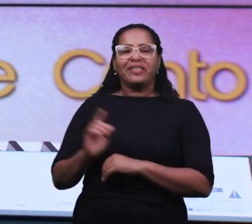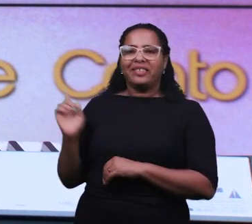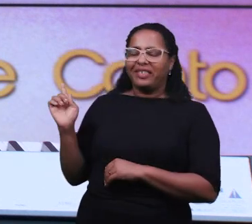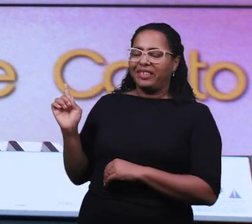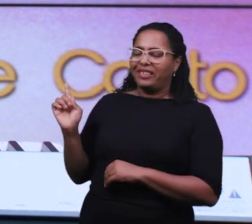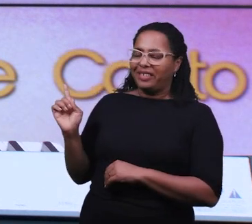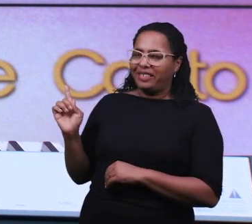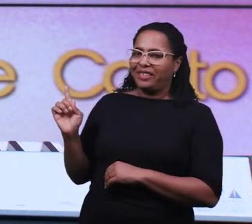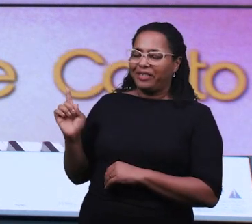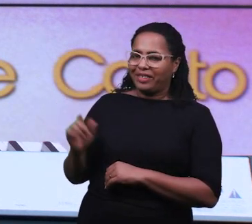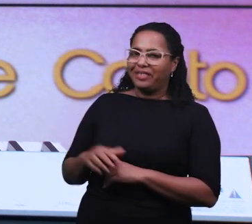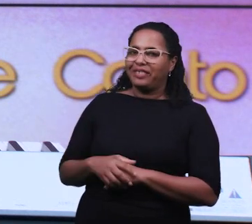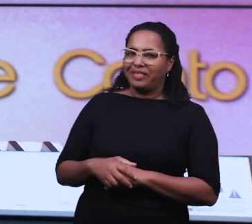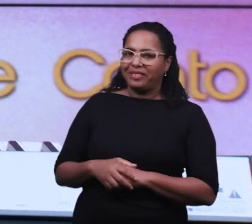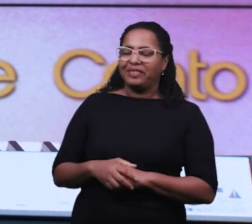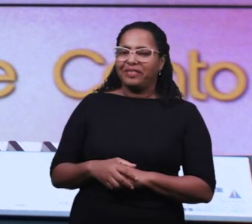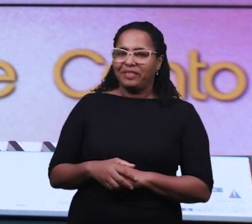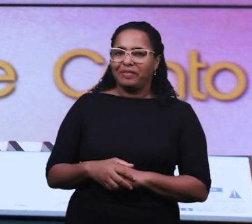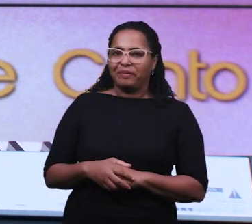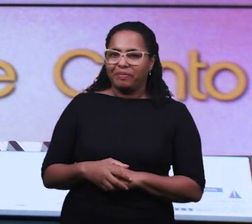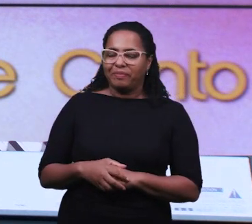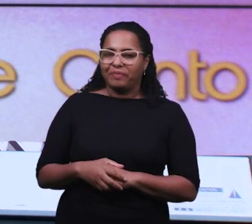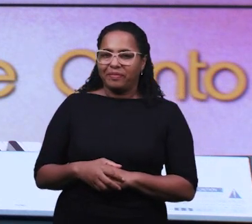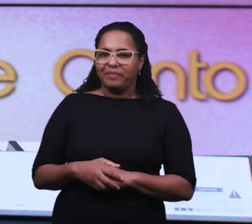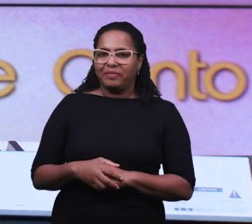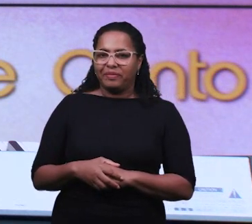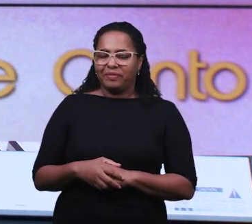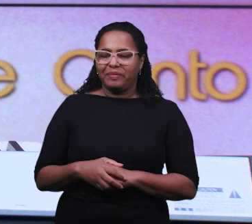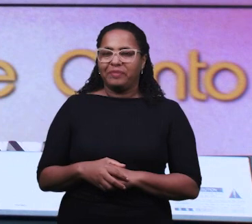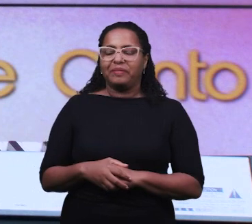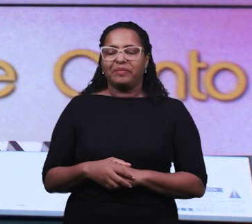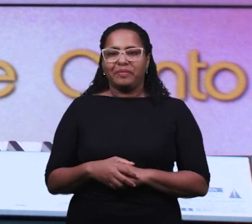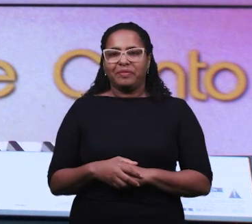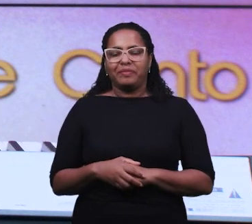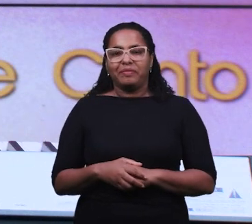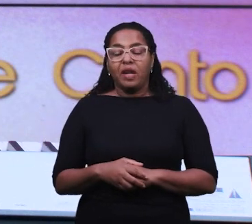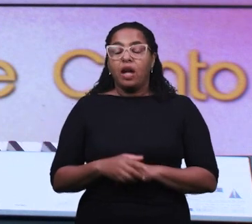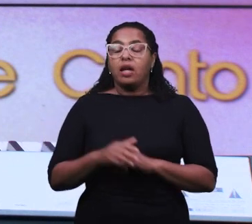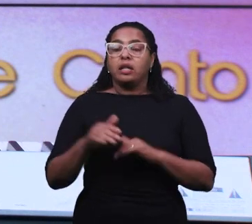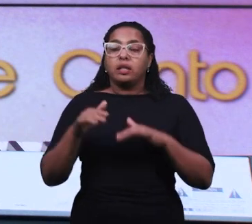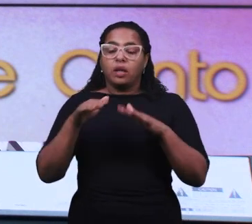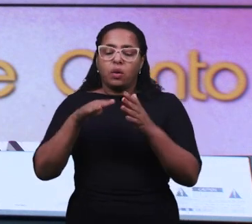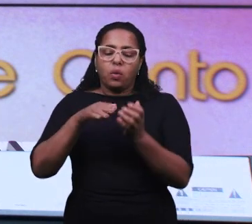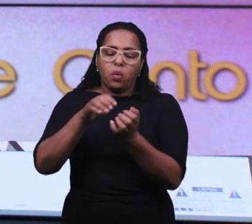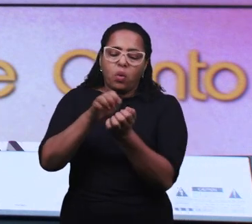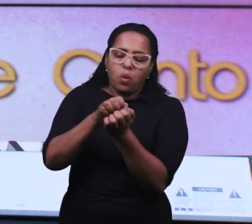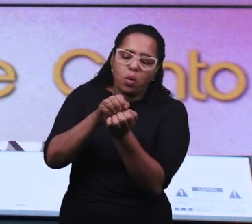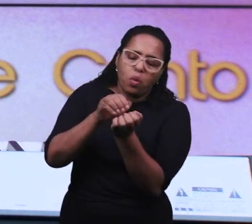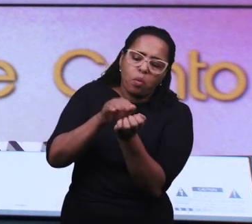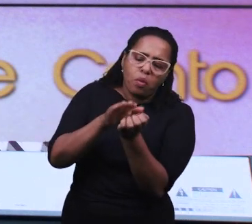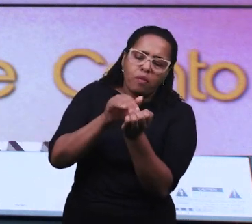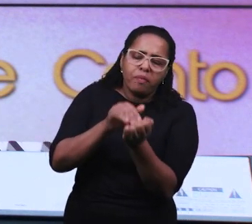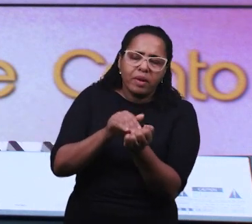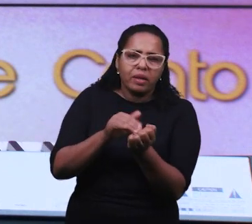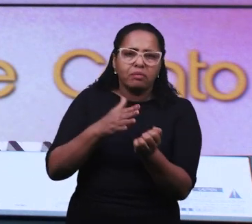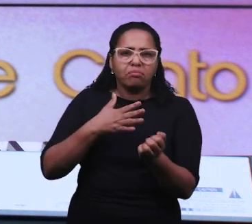E, I, O, A, O, E, I, O, A, O, E, I, O, A, O, E. Esse movimento é